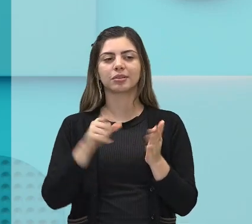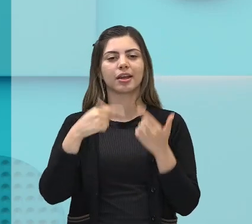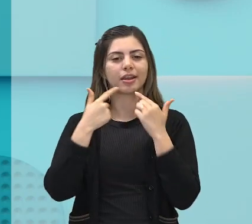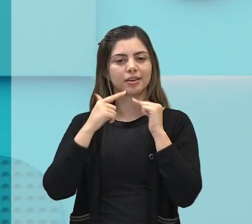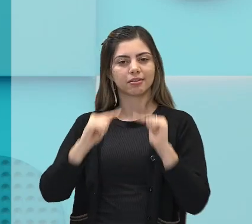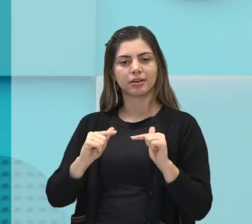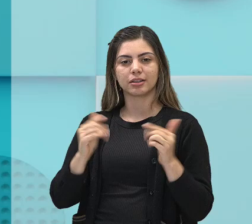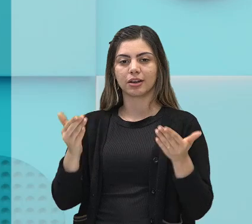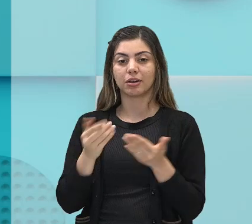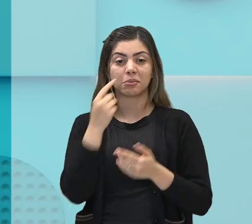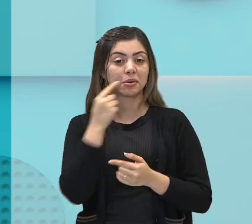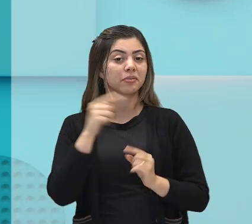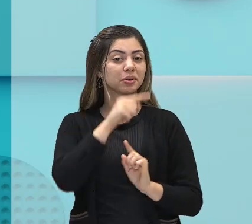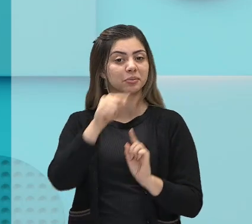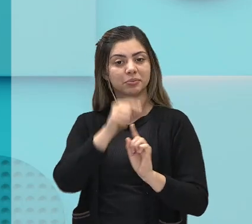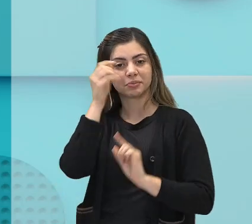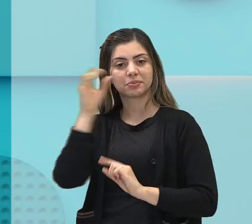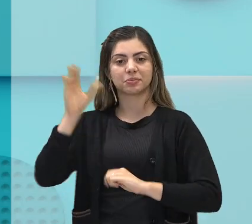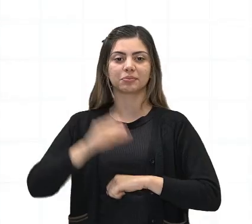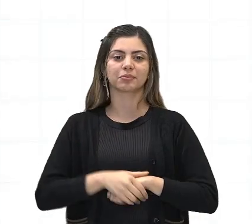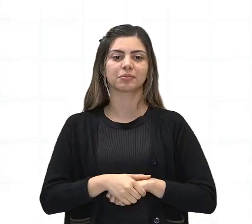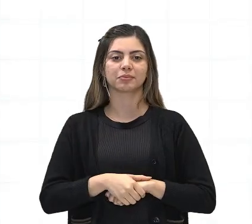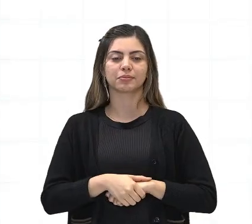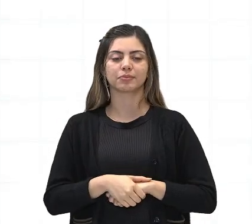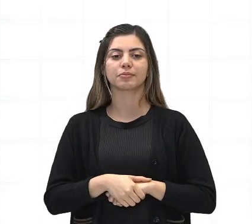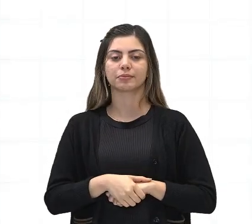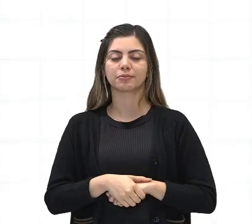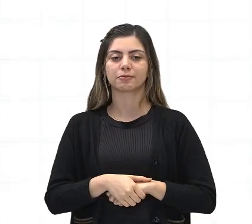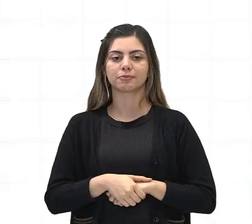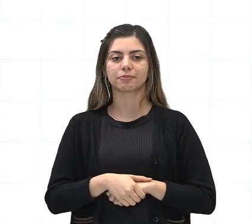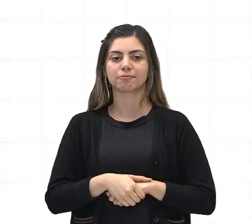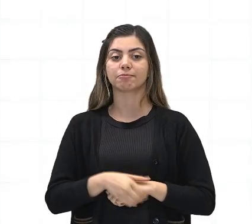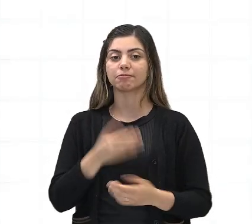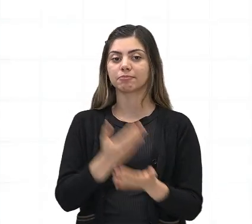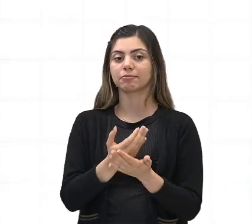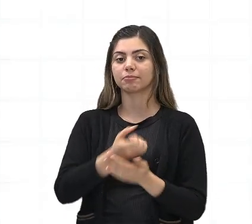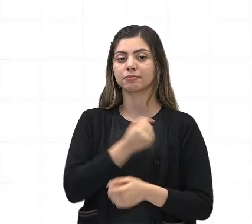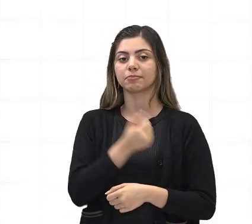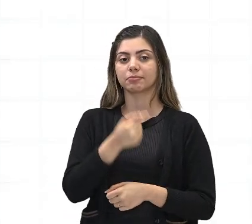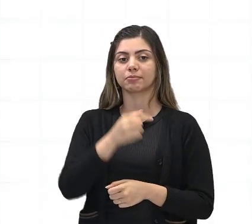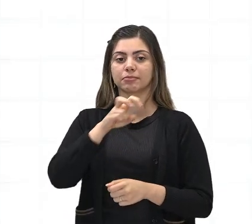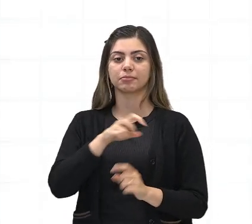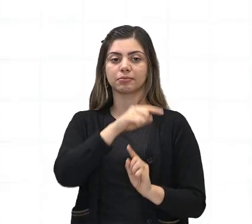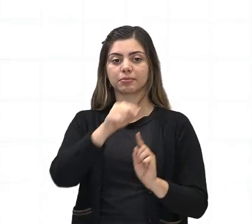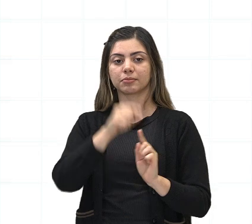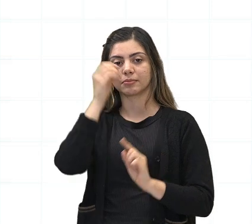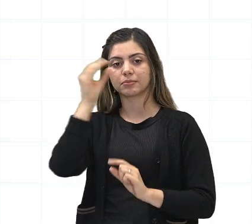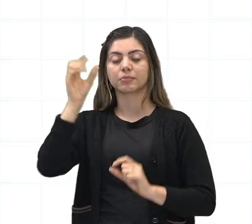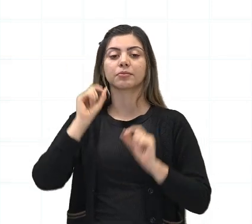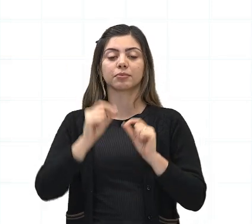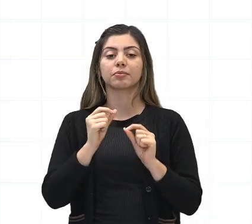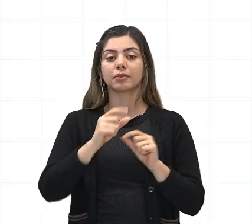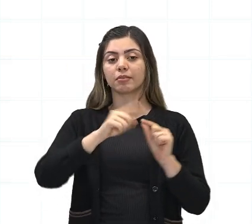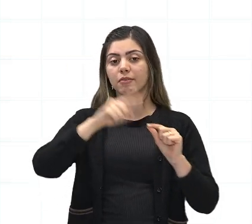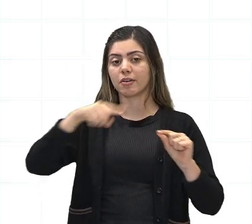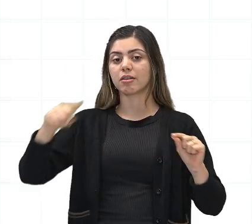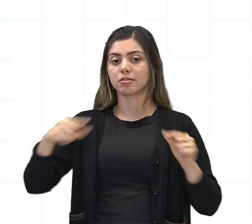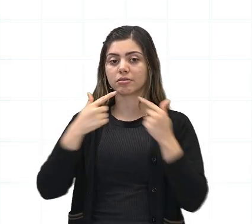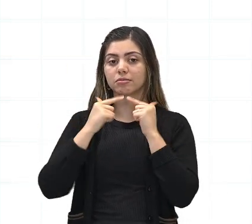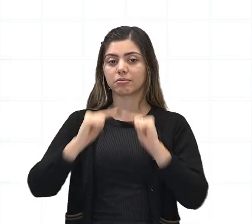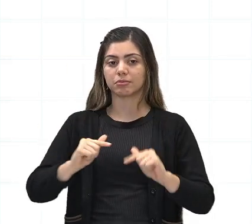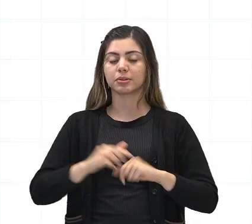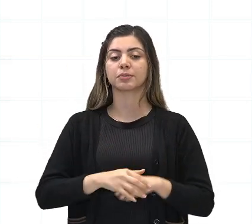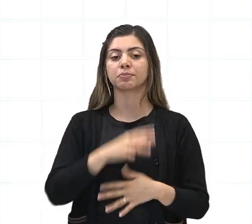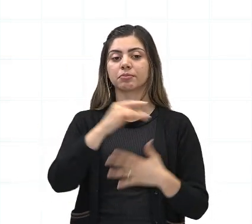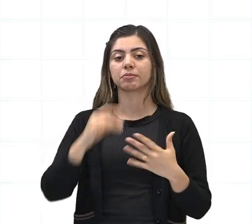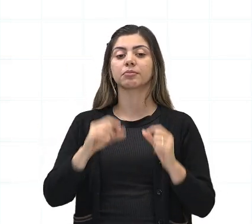pouquinho. Bora dar uma olhadinha no que a gente vai ver na aula de hoje. Aula 75, com objeto de conhecimento variação linguística, e